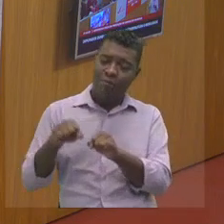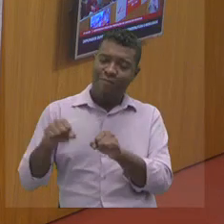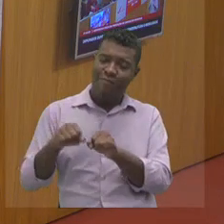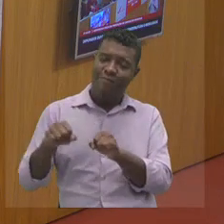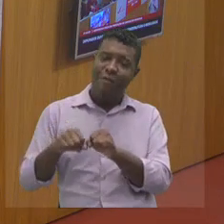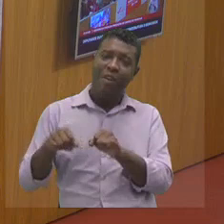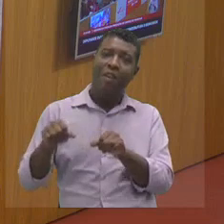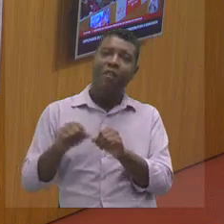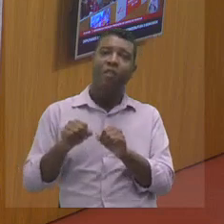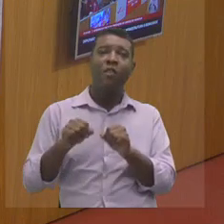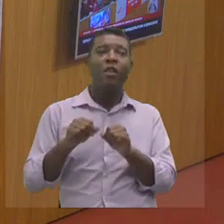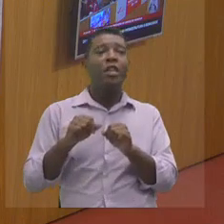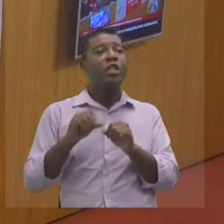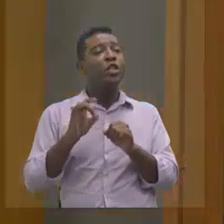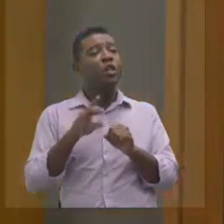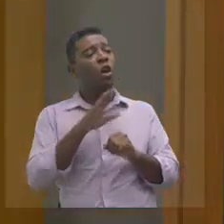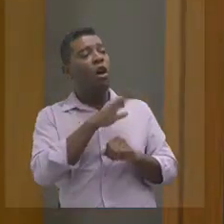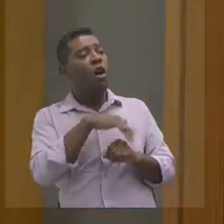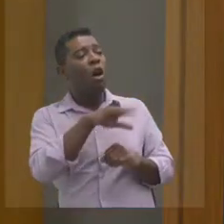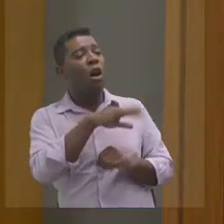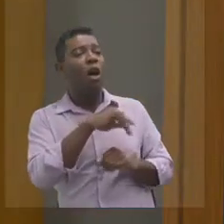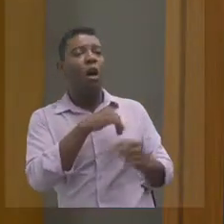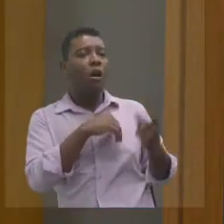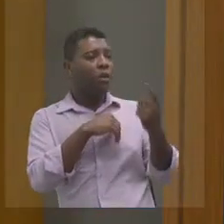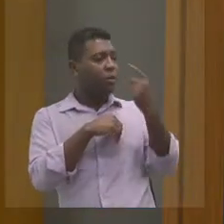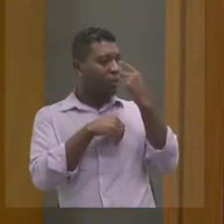Paranaíba na região do Governador